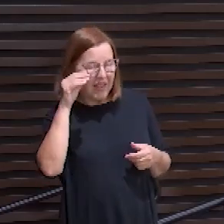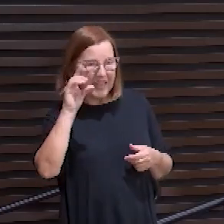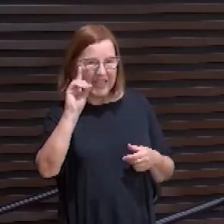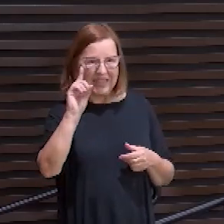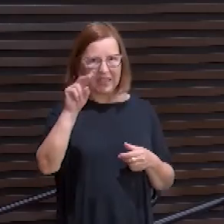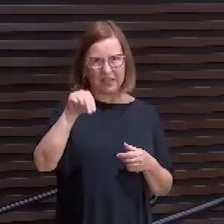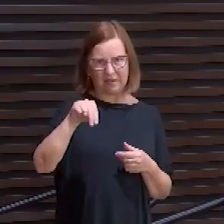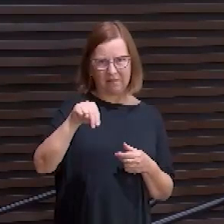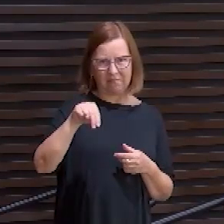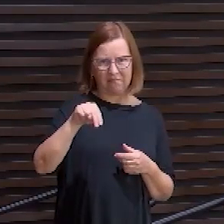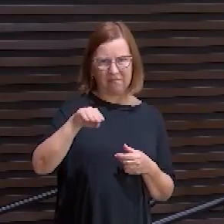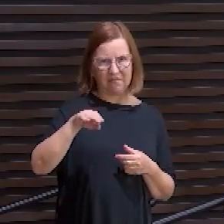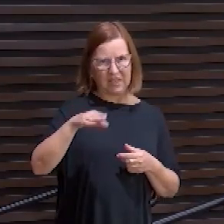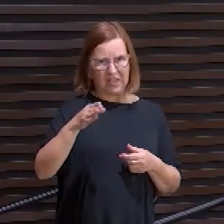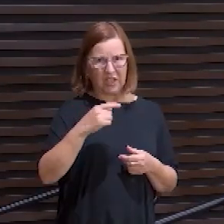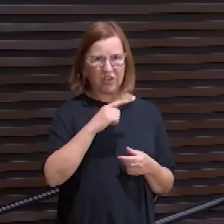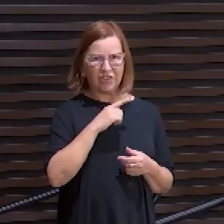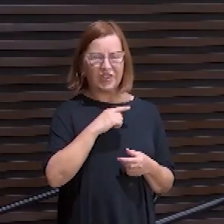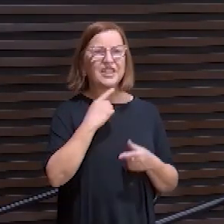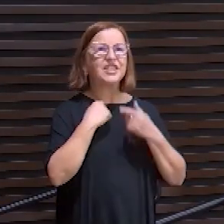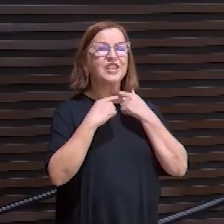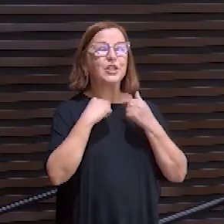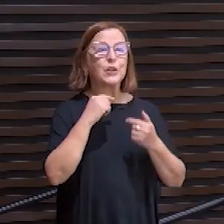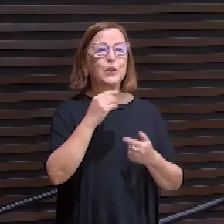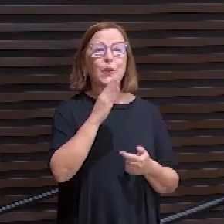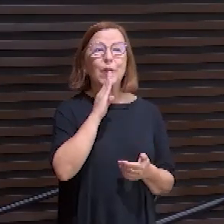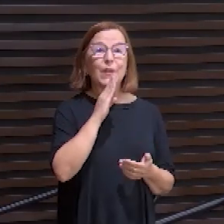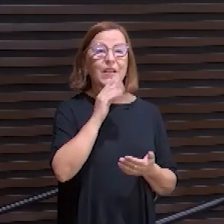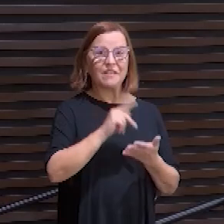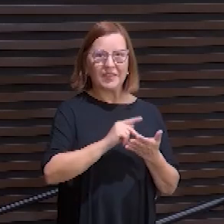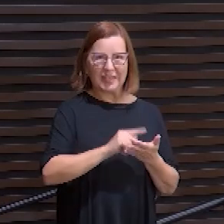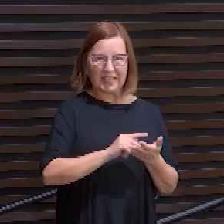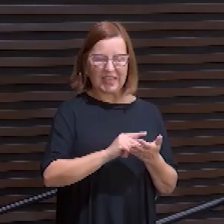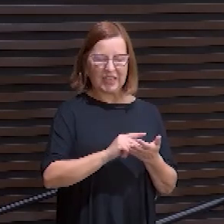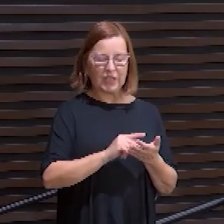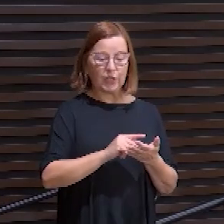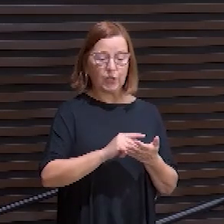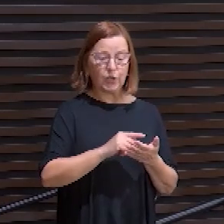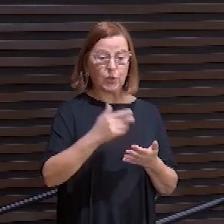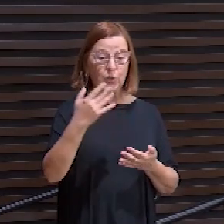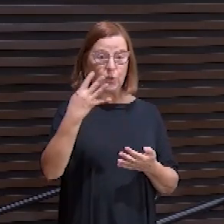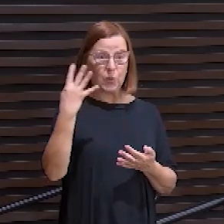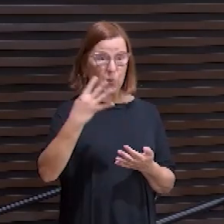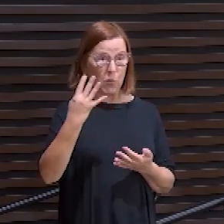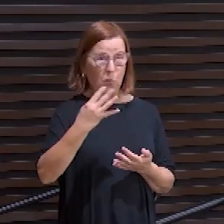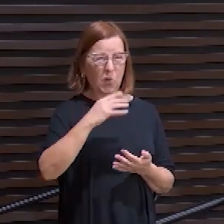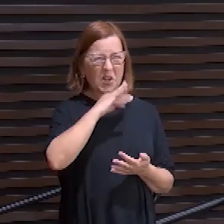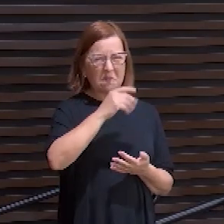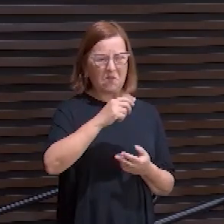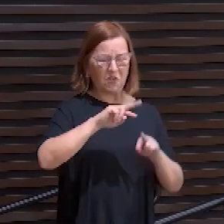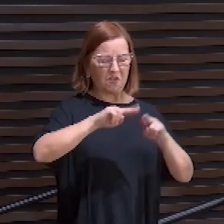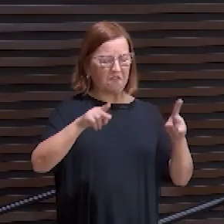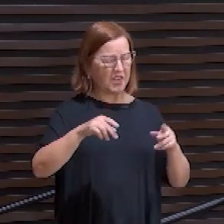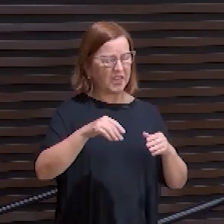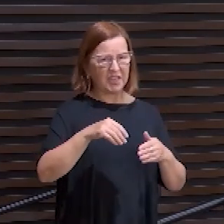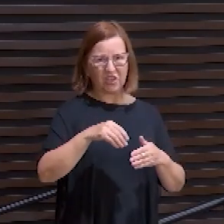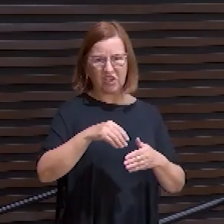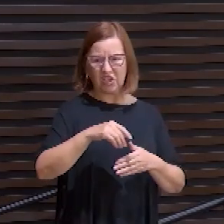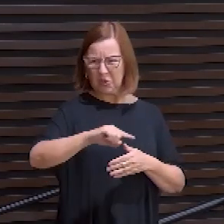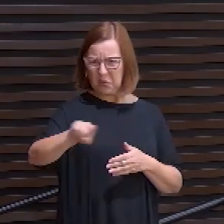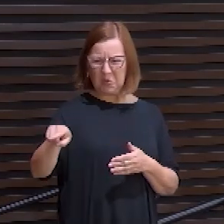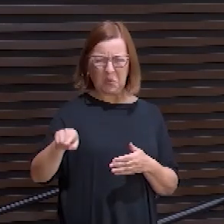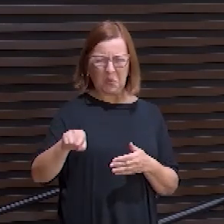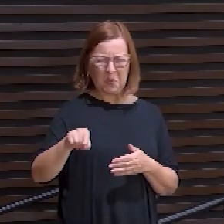assim: então eu tive o desejo de conhecer a verdade a respeito do 4º animal, que era diferente de todos os outros,